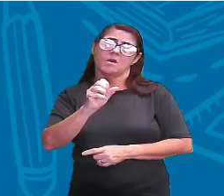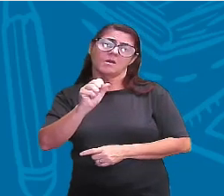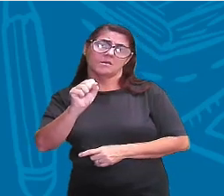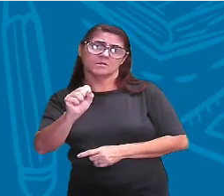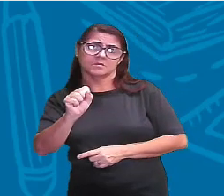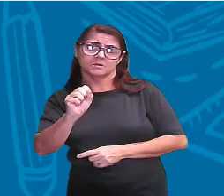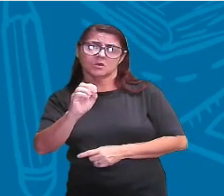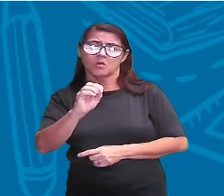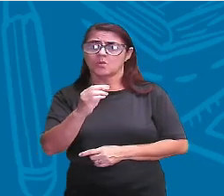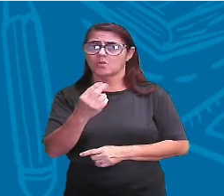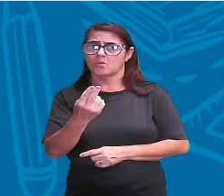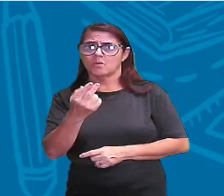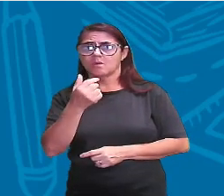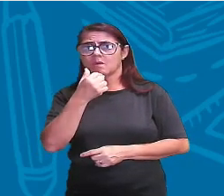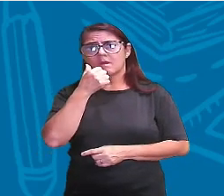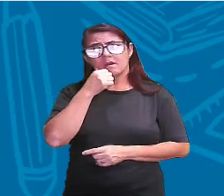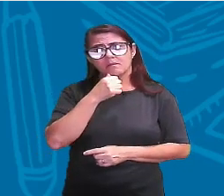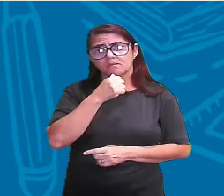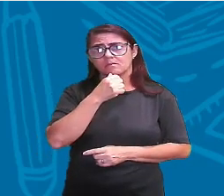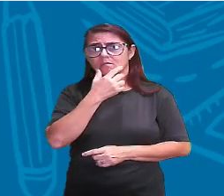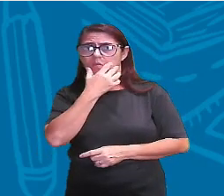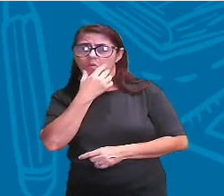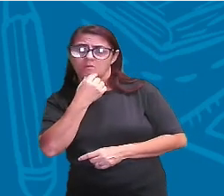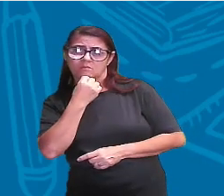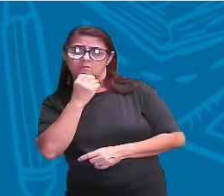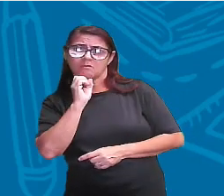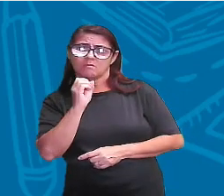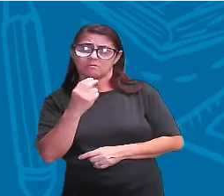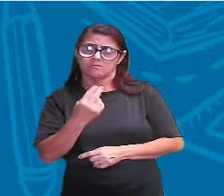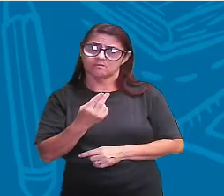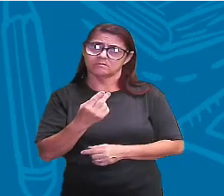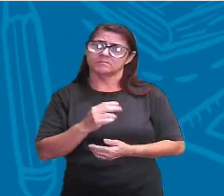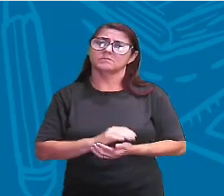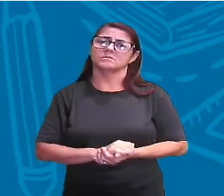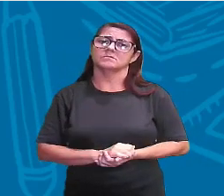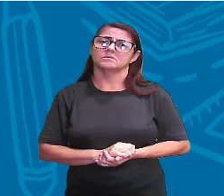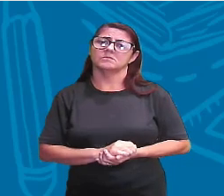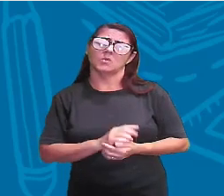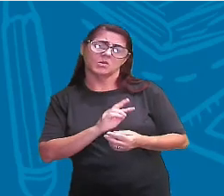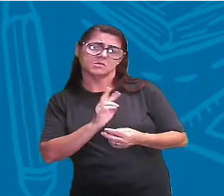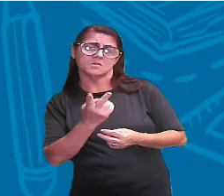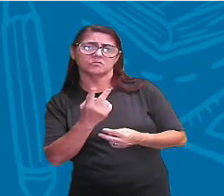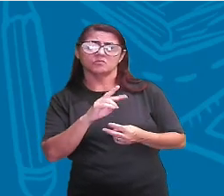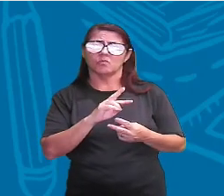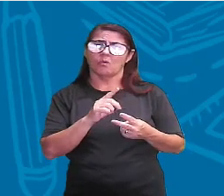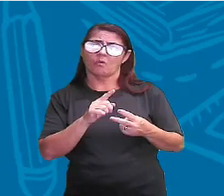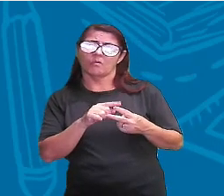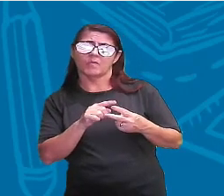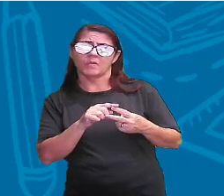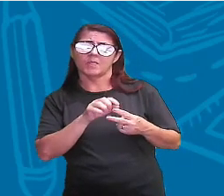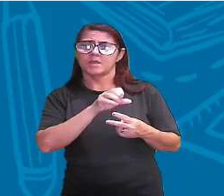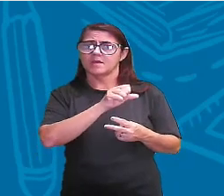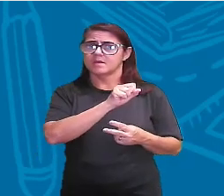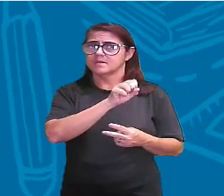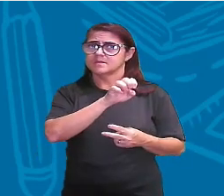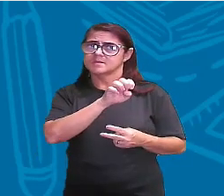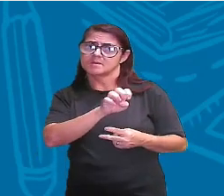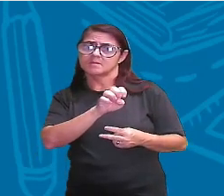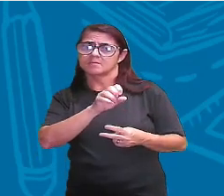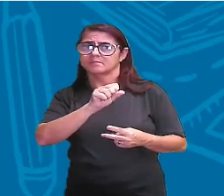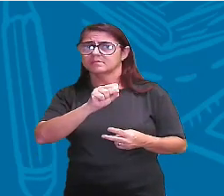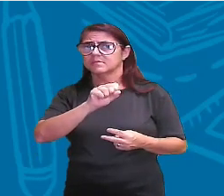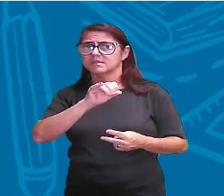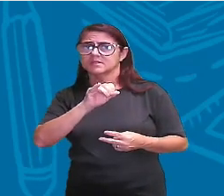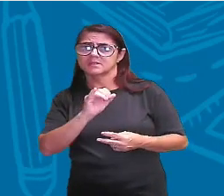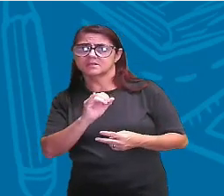ou a elas, lhes, a eles ou a elas, se ou consigo. Então,